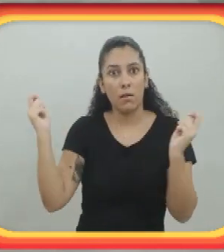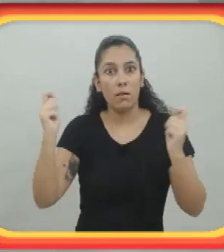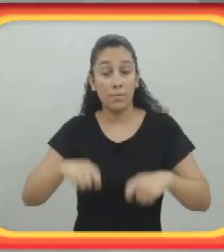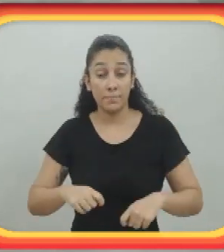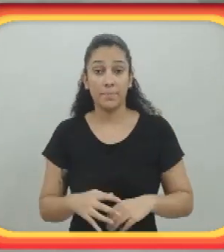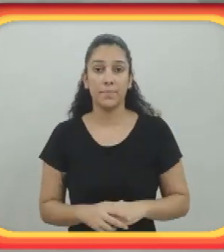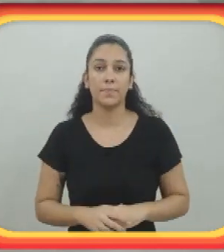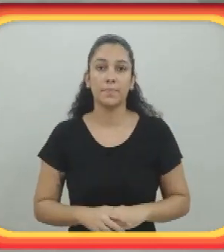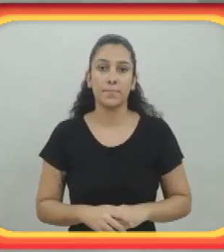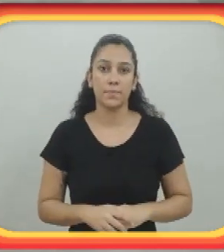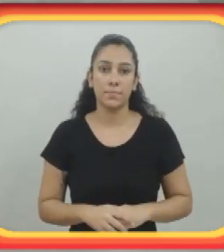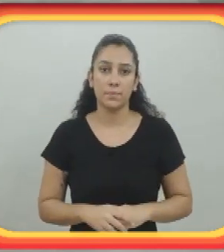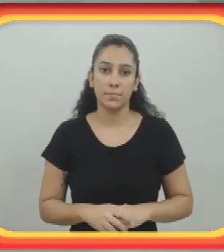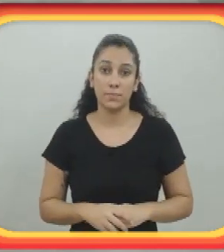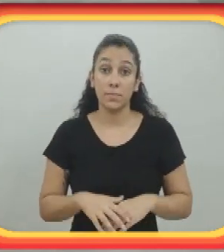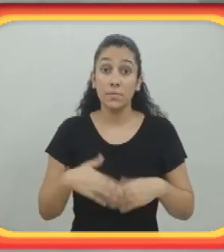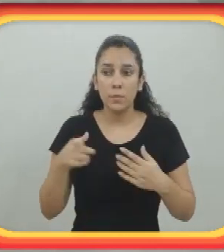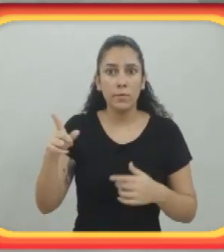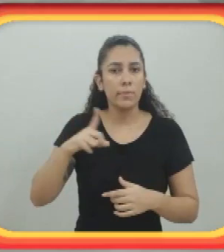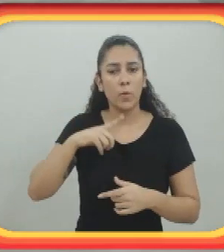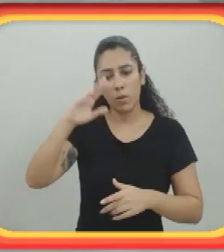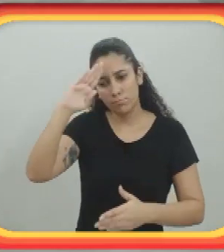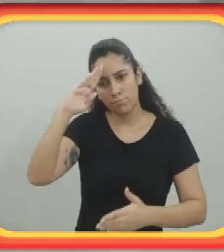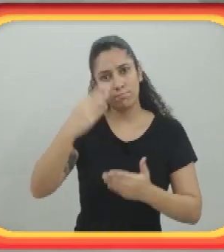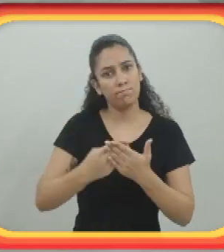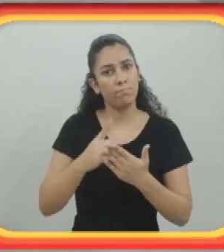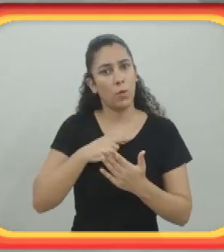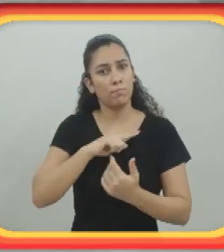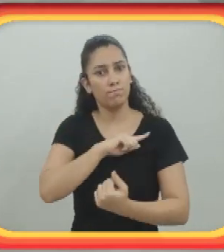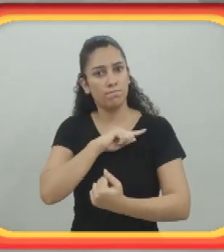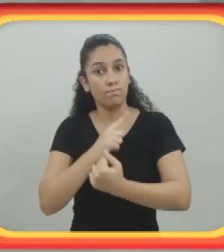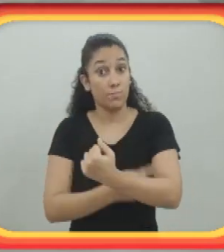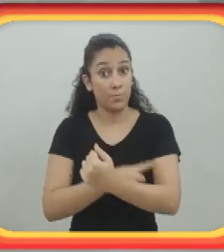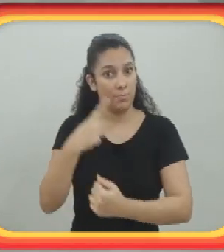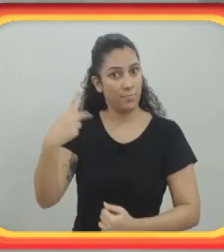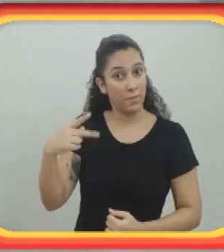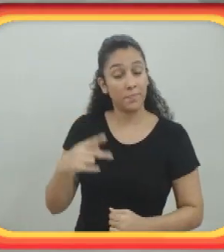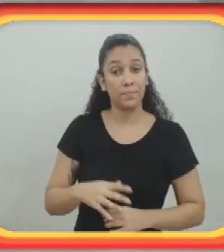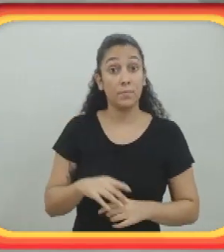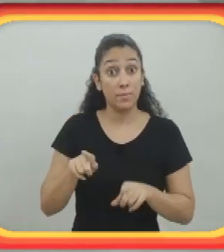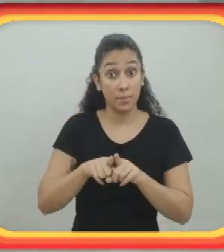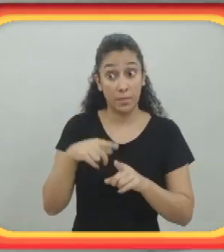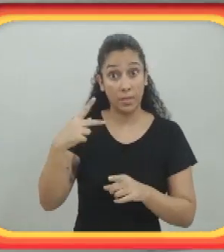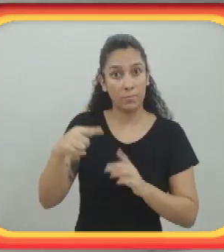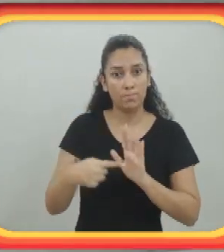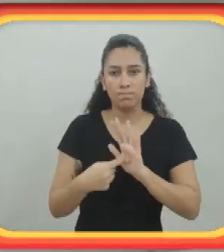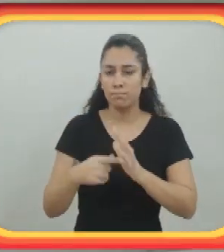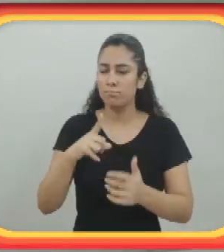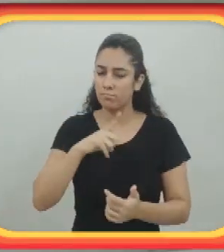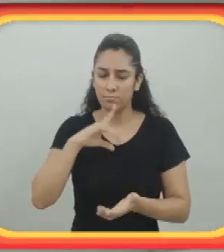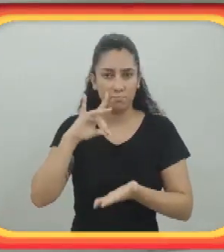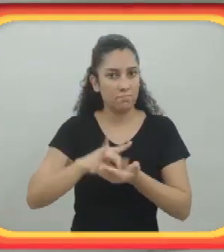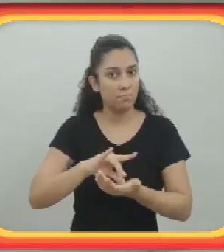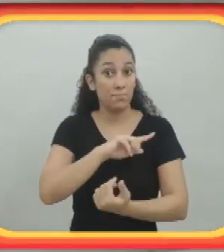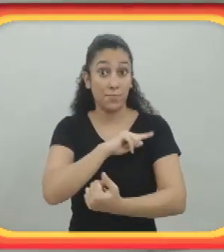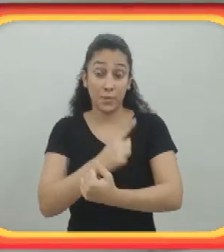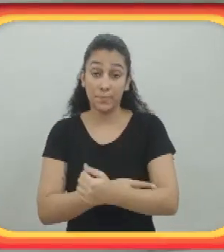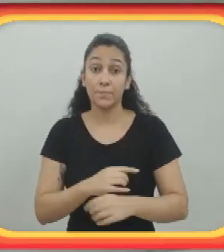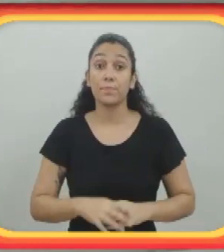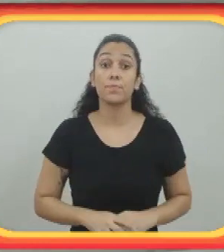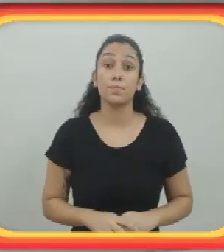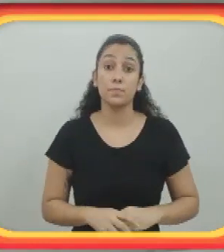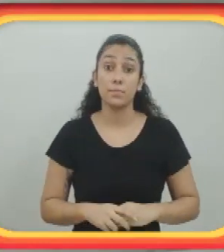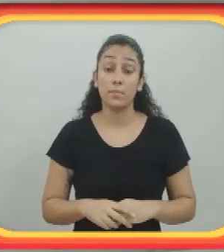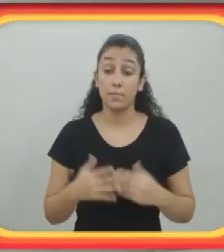E ele siga o caminho dele profissional com esse mesmo pensamento que ele tem hoje, de que